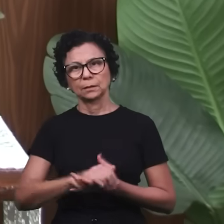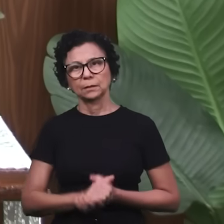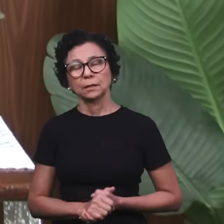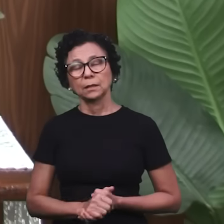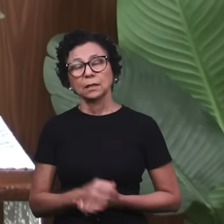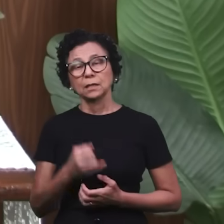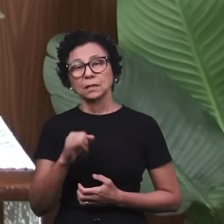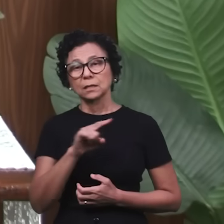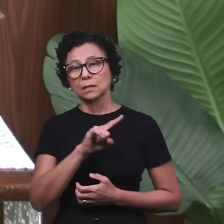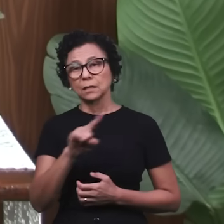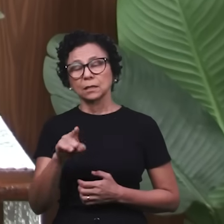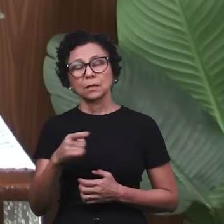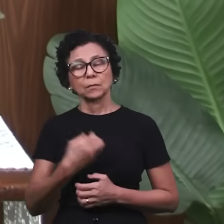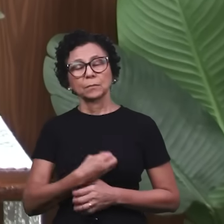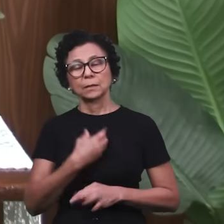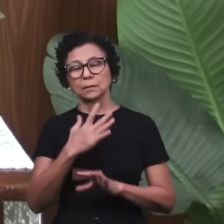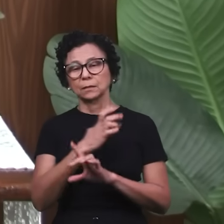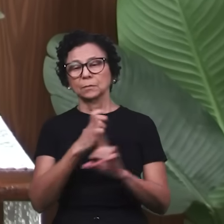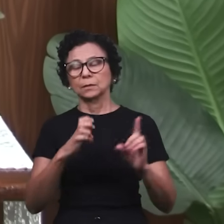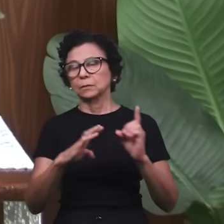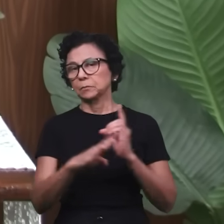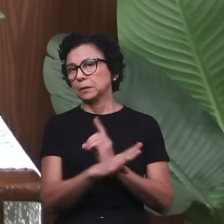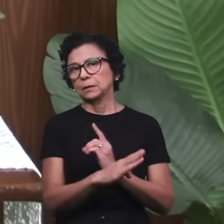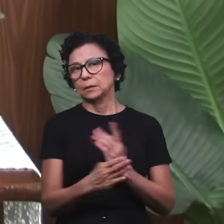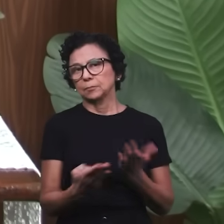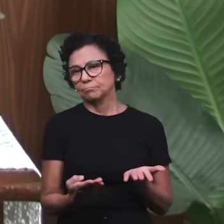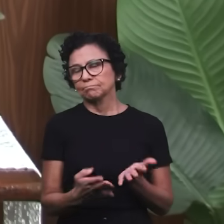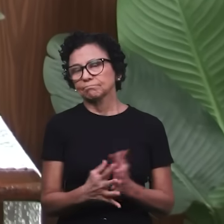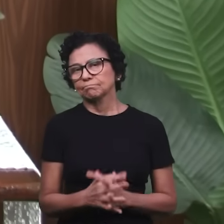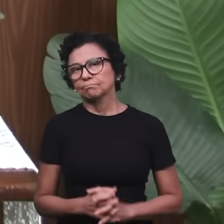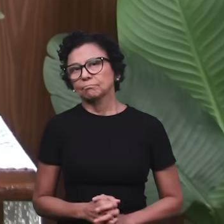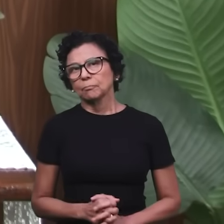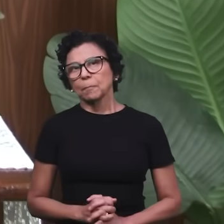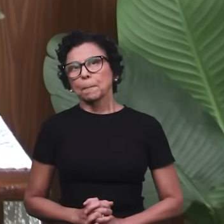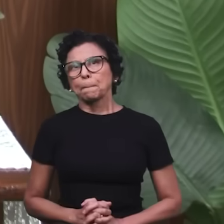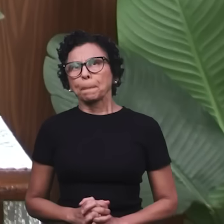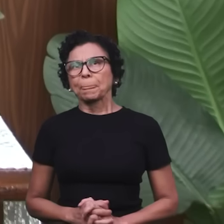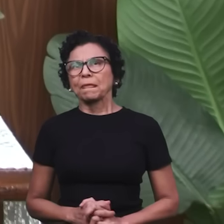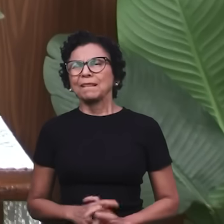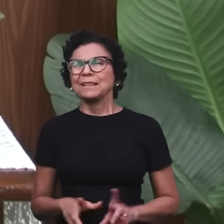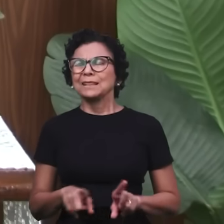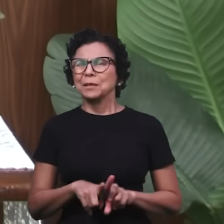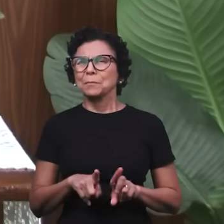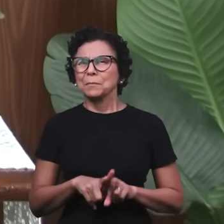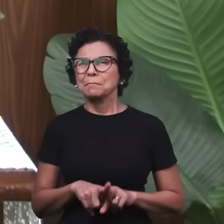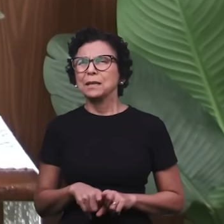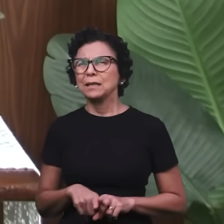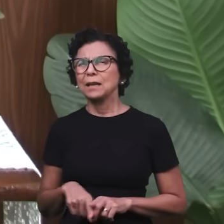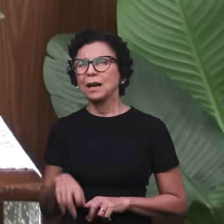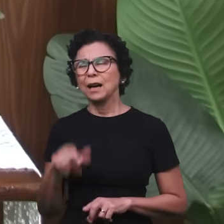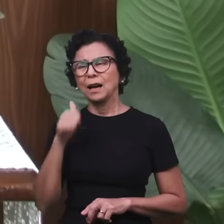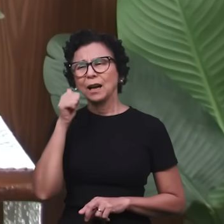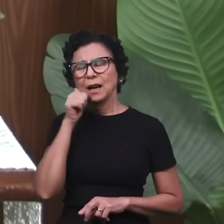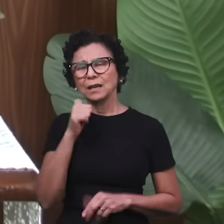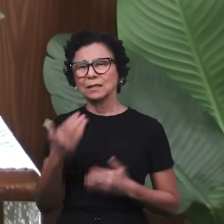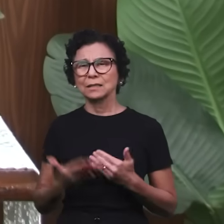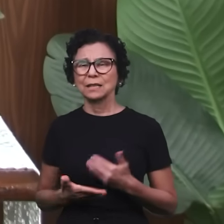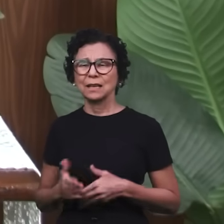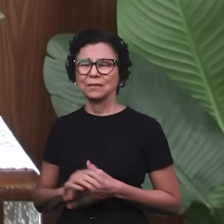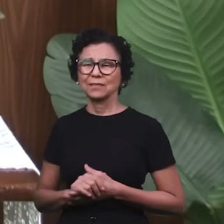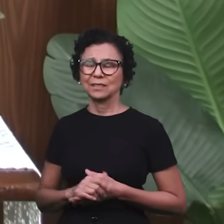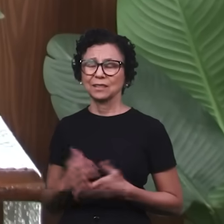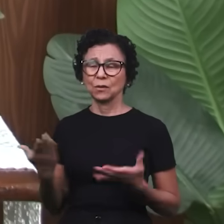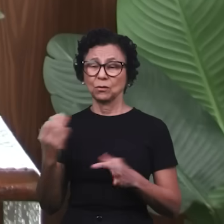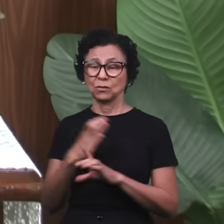são importantíssimas no culto às quartas-feiras, começam a deixar de participar desse trabalho.